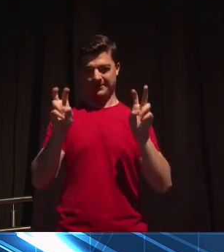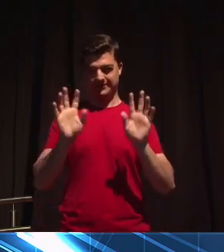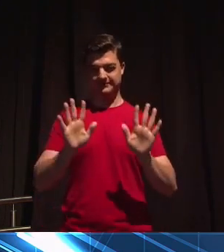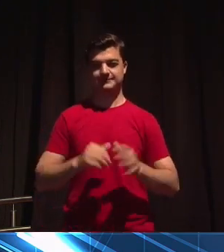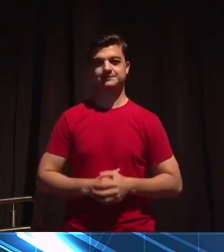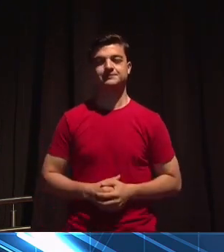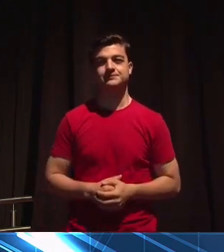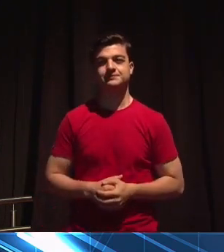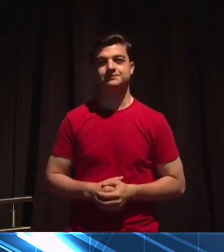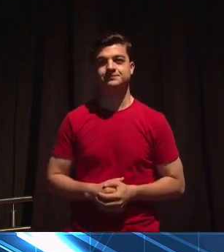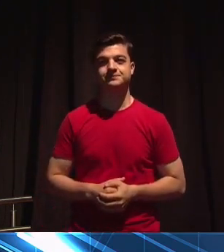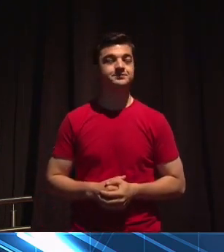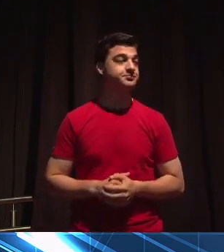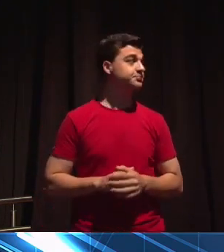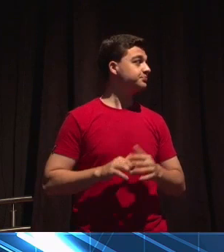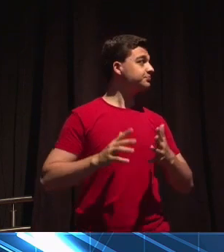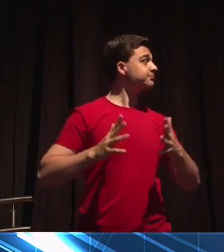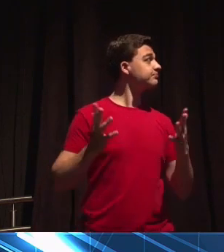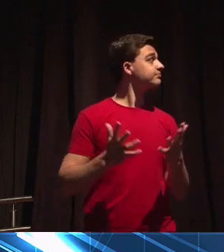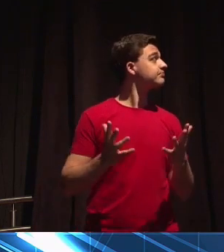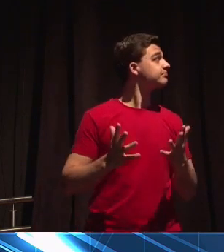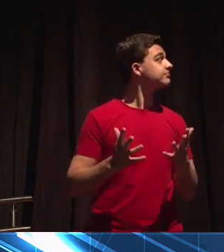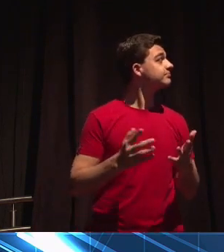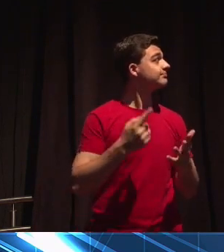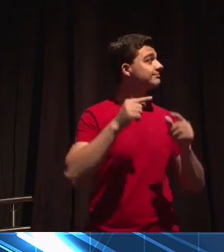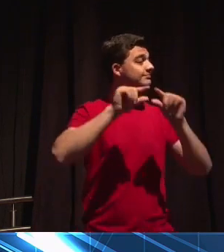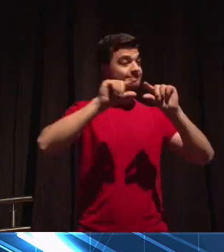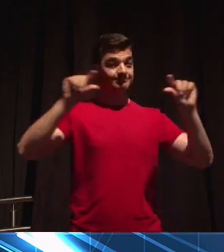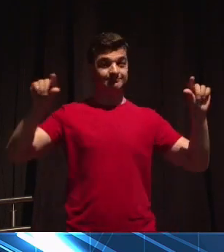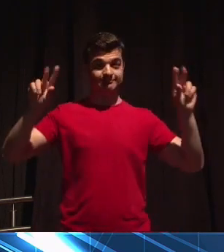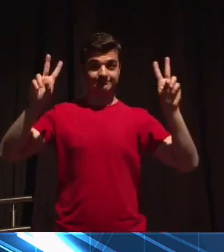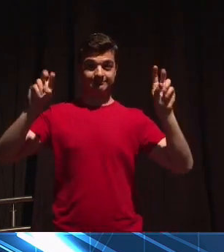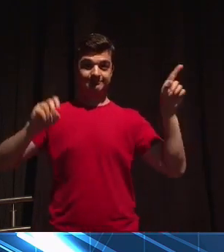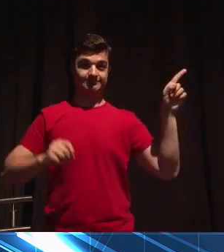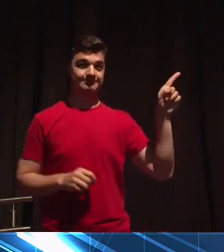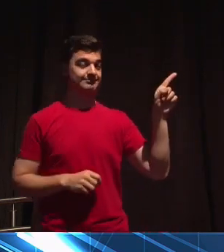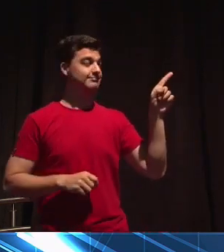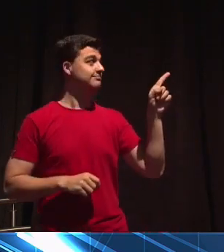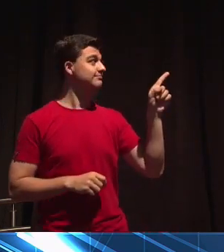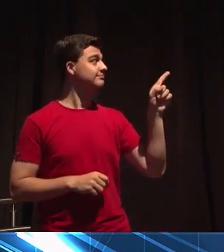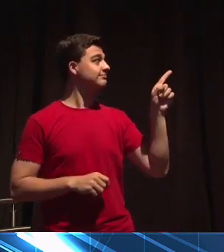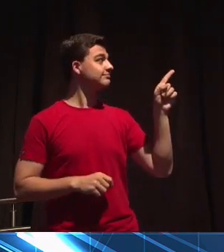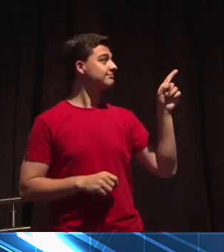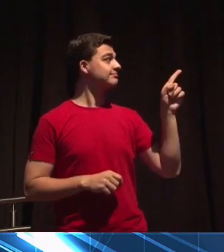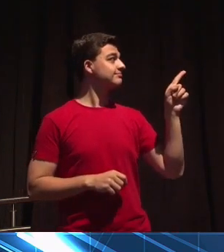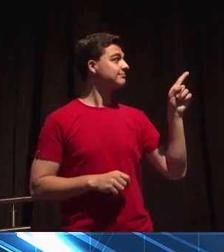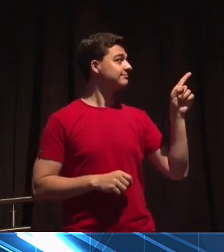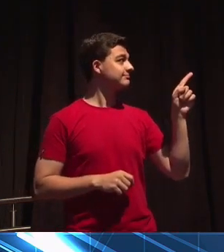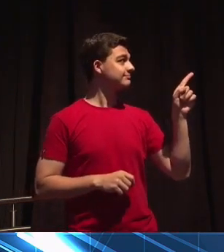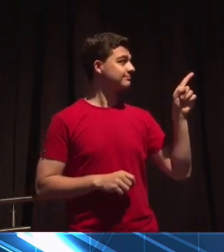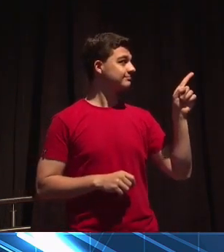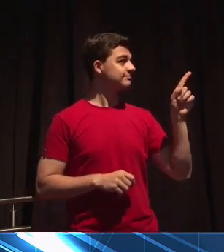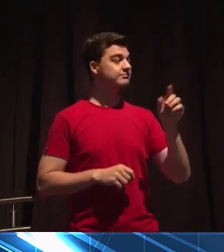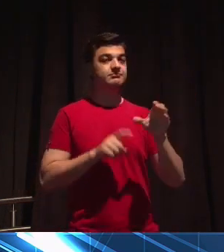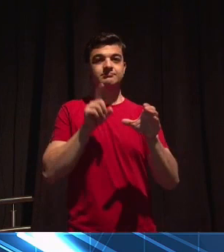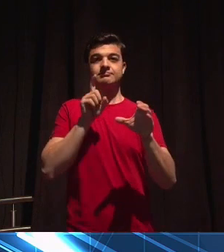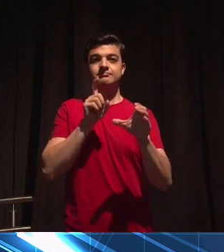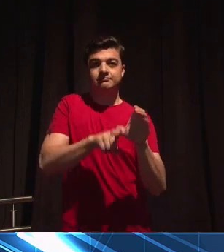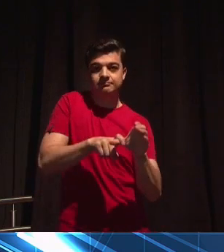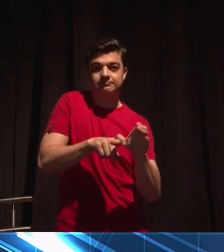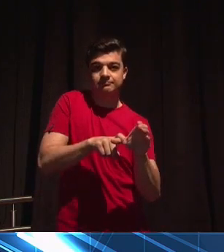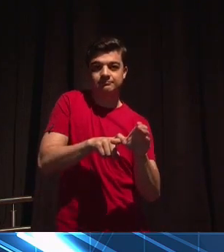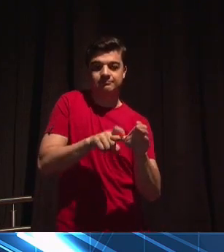vamos viajar do Oeste para o d depende do invejam princeton tem essa ideia de inverter dependências Mas que que é uma dependência pessoal